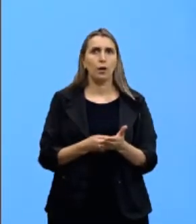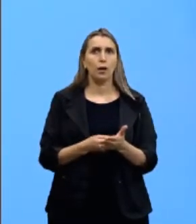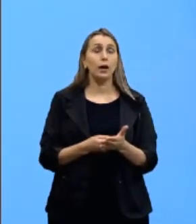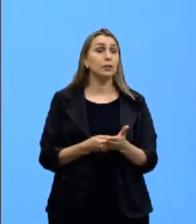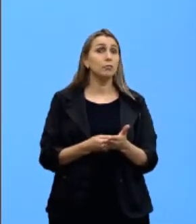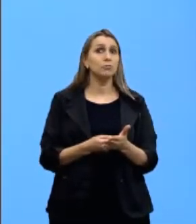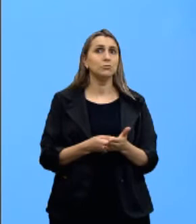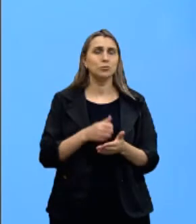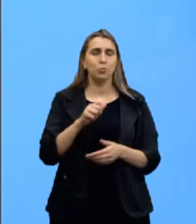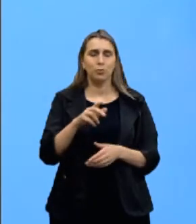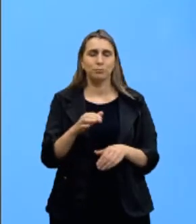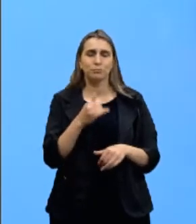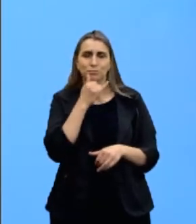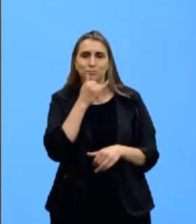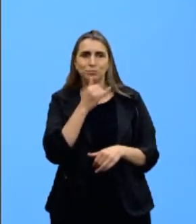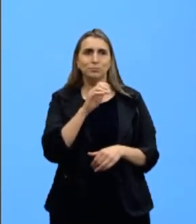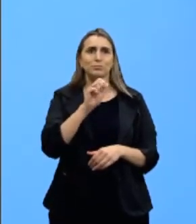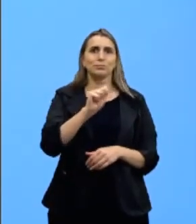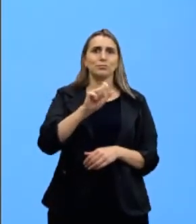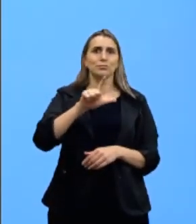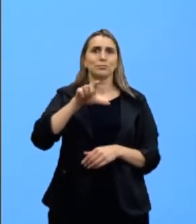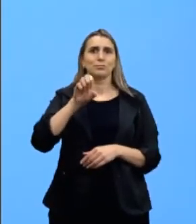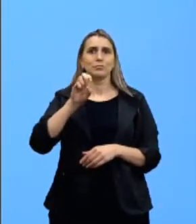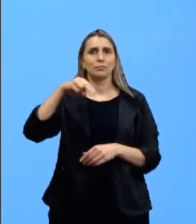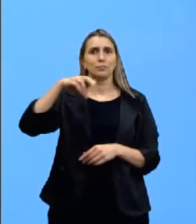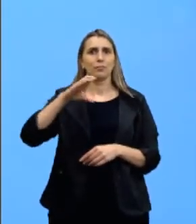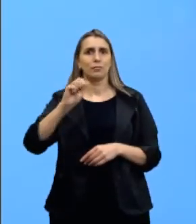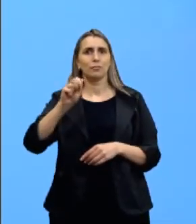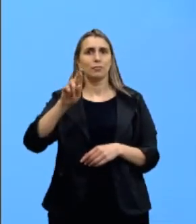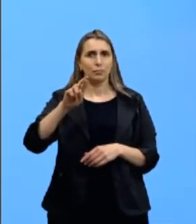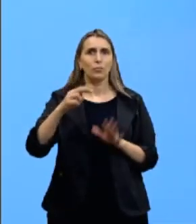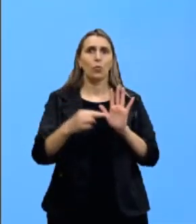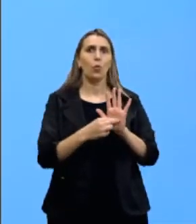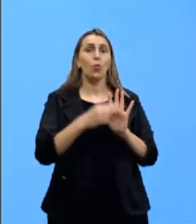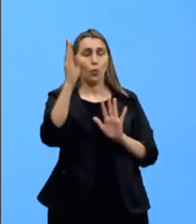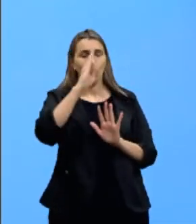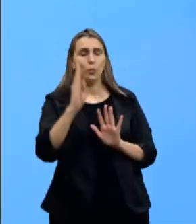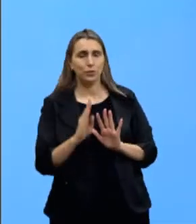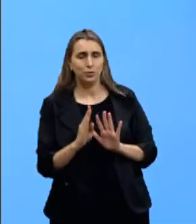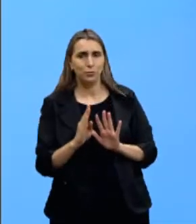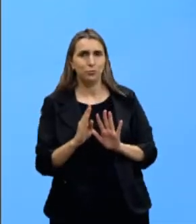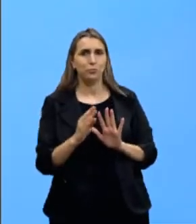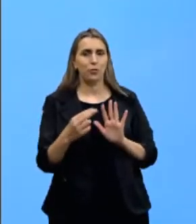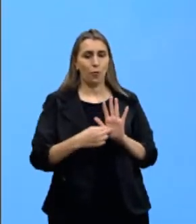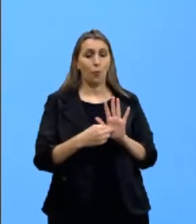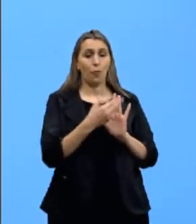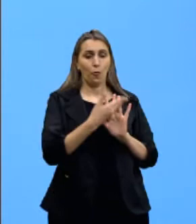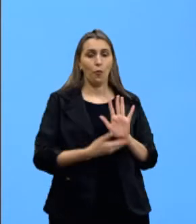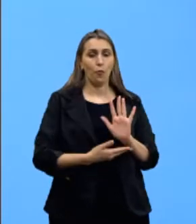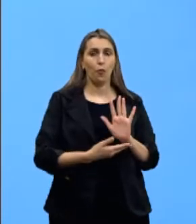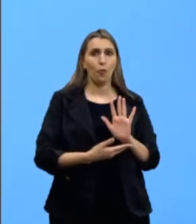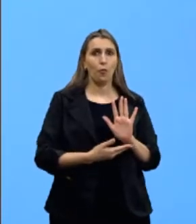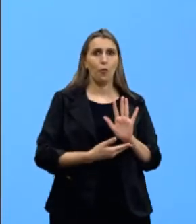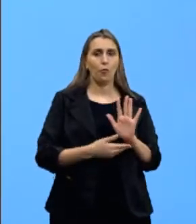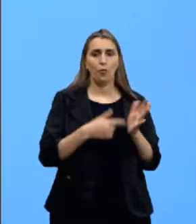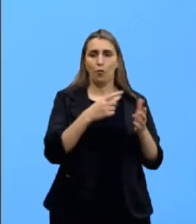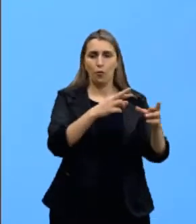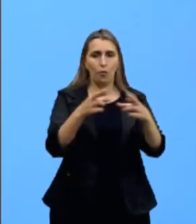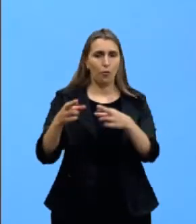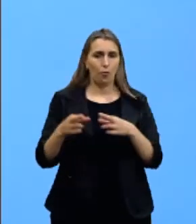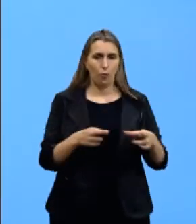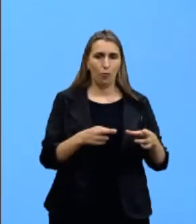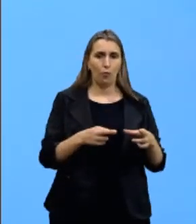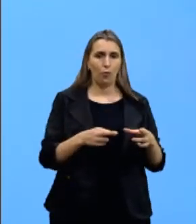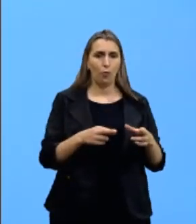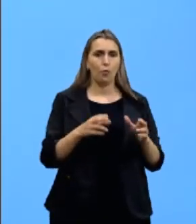mostrar para o Brasil o Brasil e não é parece meio é doente isso mas é isso mesmo tá bem mostrar os vários cantos do